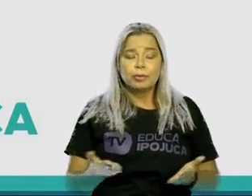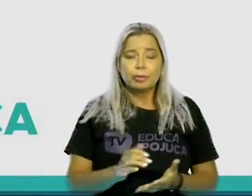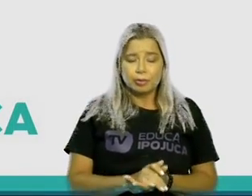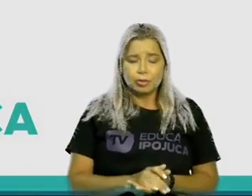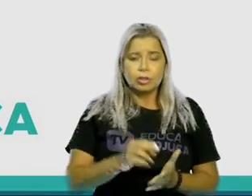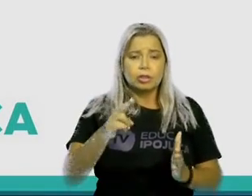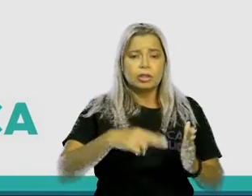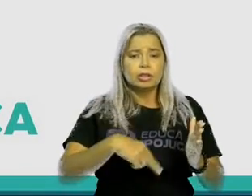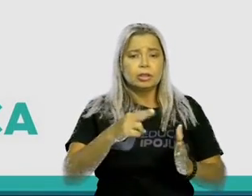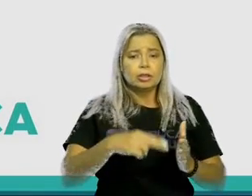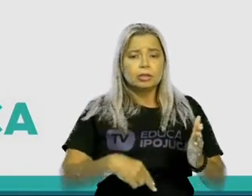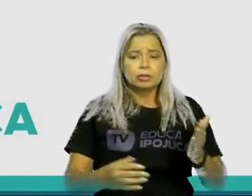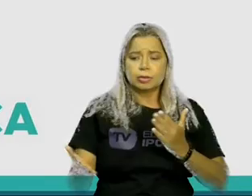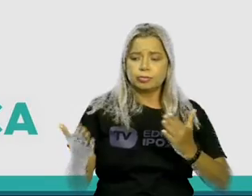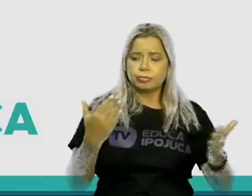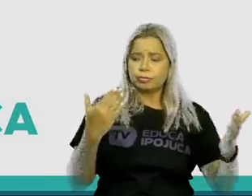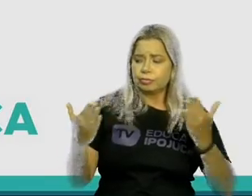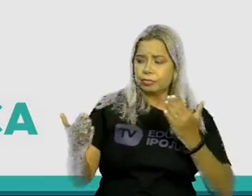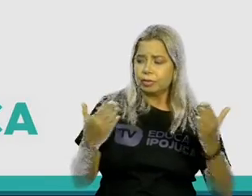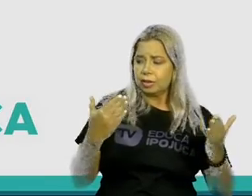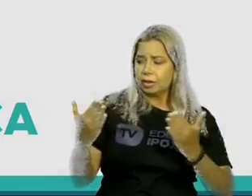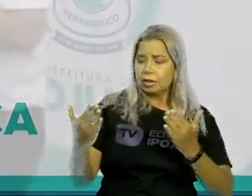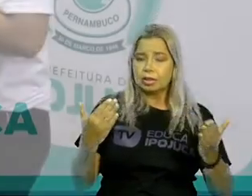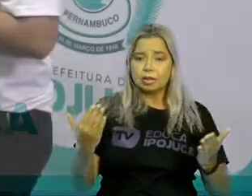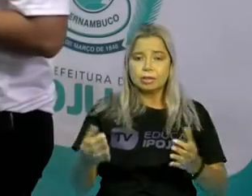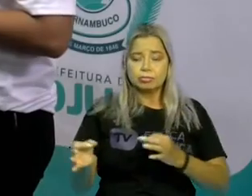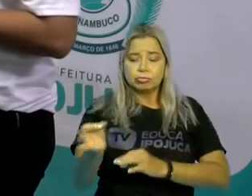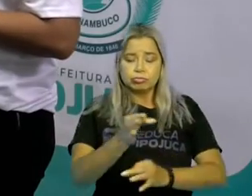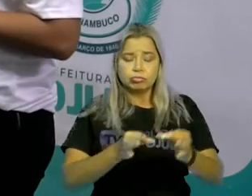comparação, ordenação de números naturais.